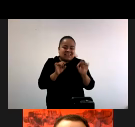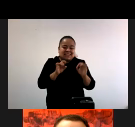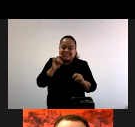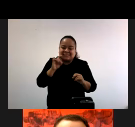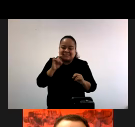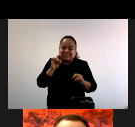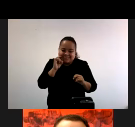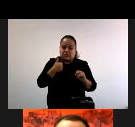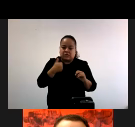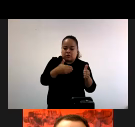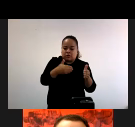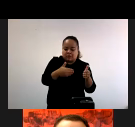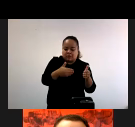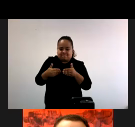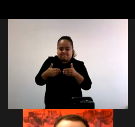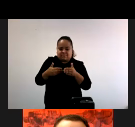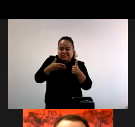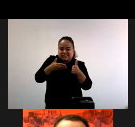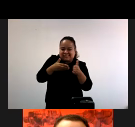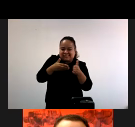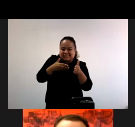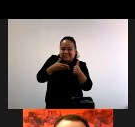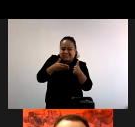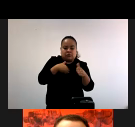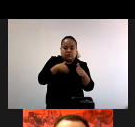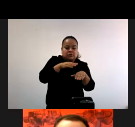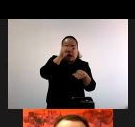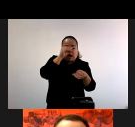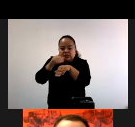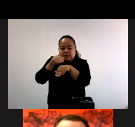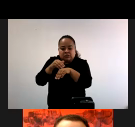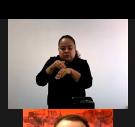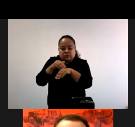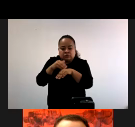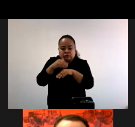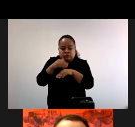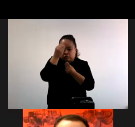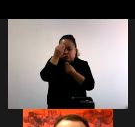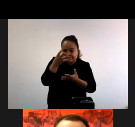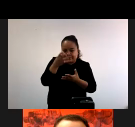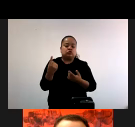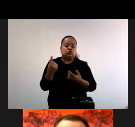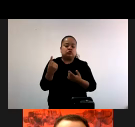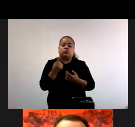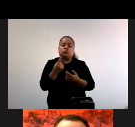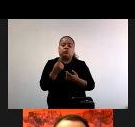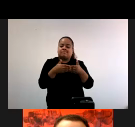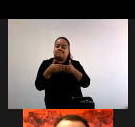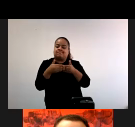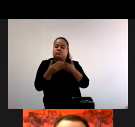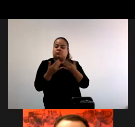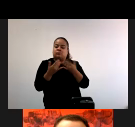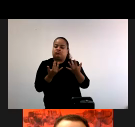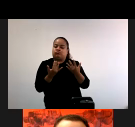sexuais. E que se isole numa habitação e informar aos contatos próximos.